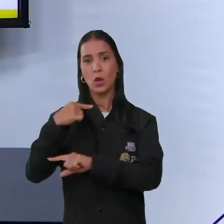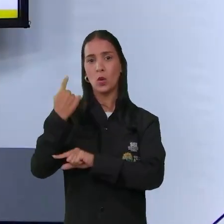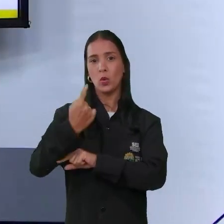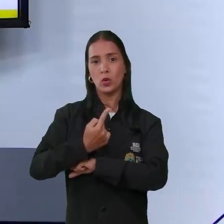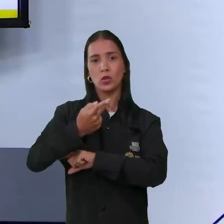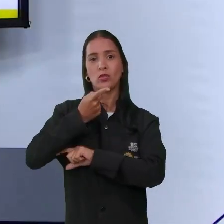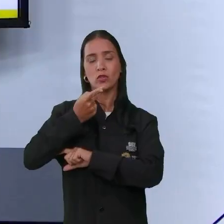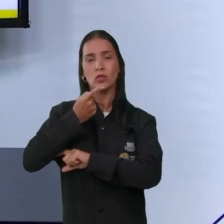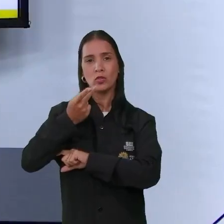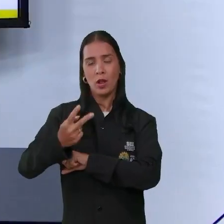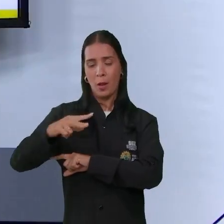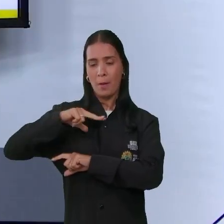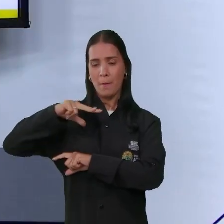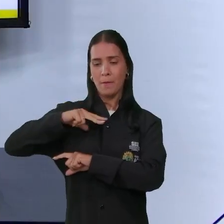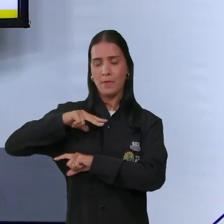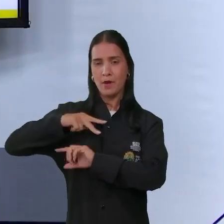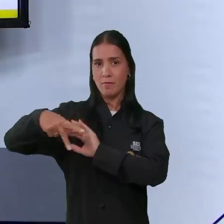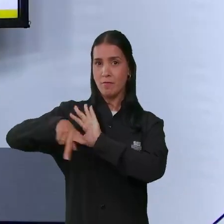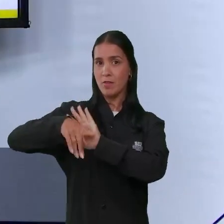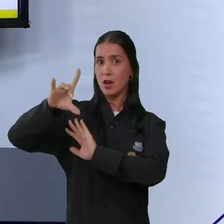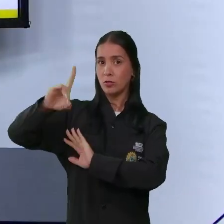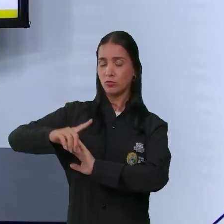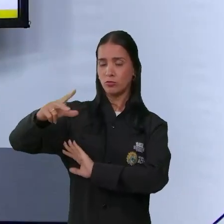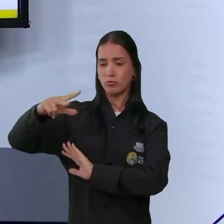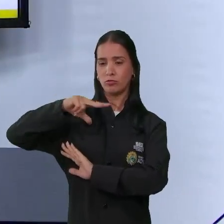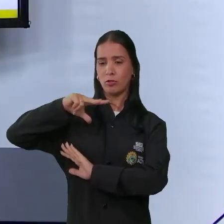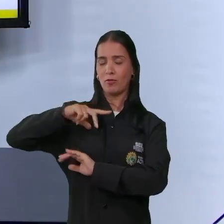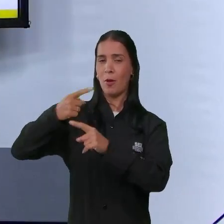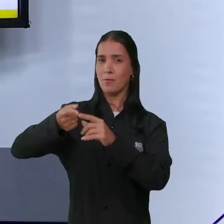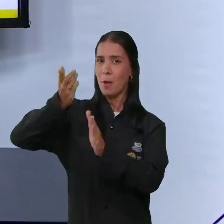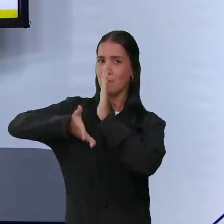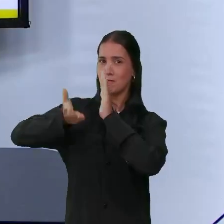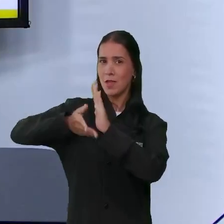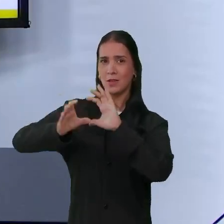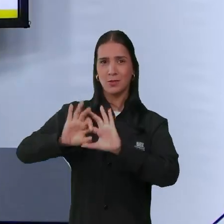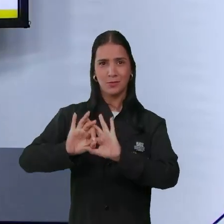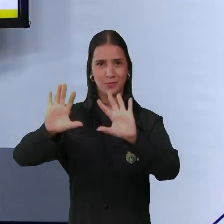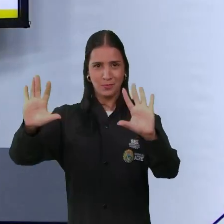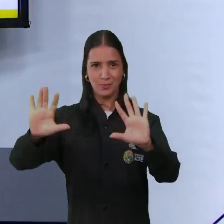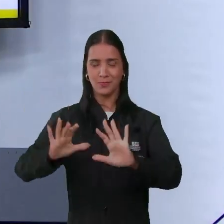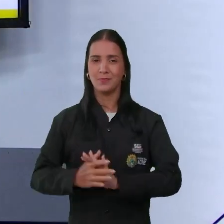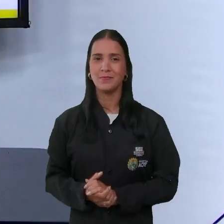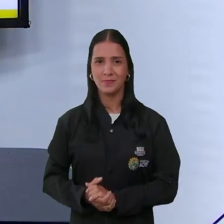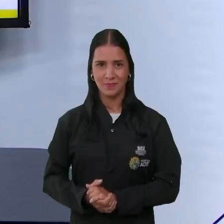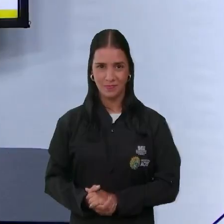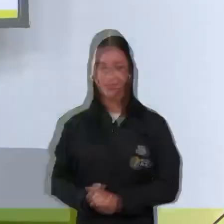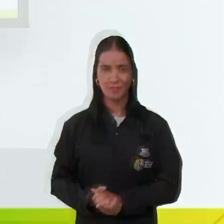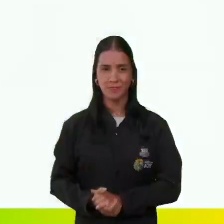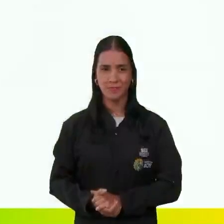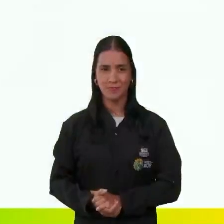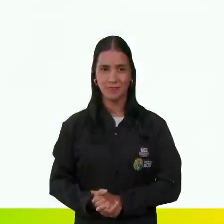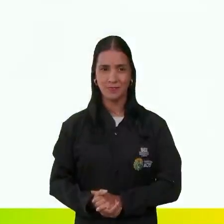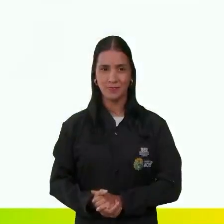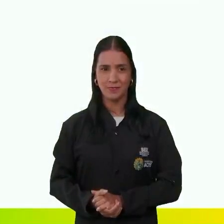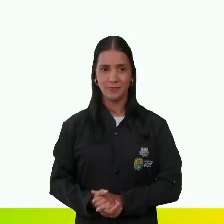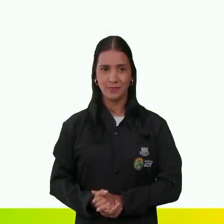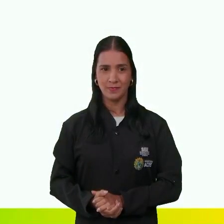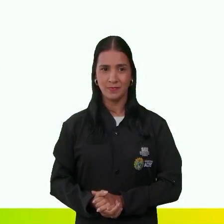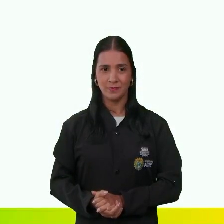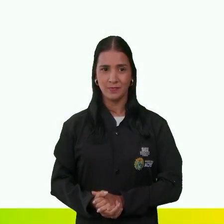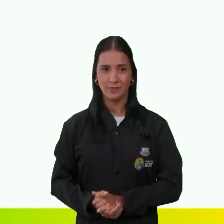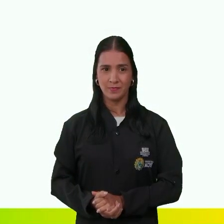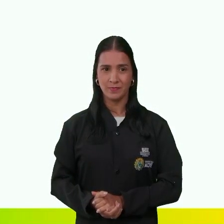de privacidade, a nossa liberdade. Bom, então nós temos aí num